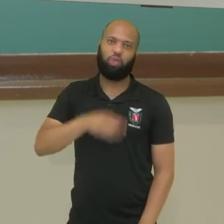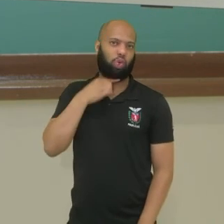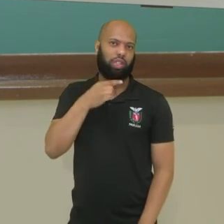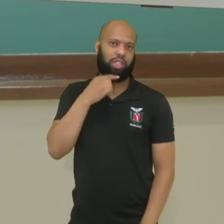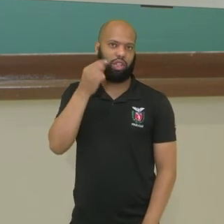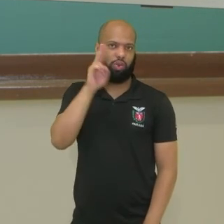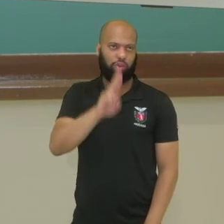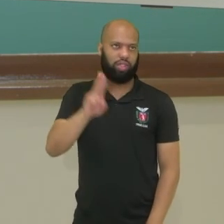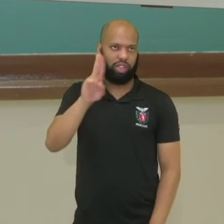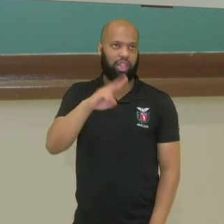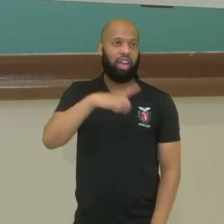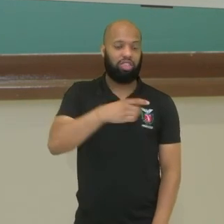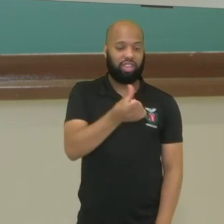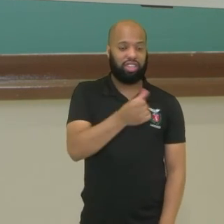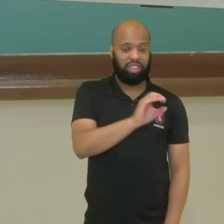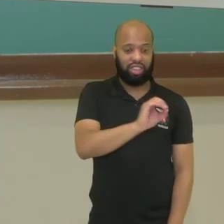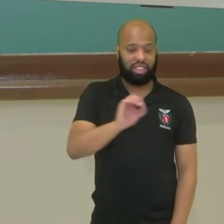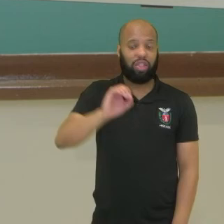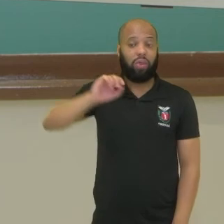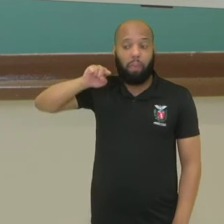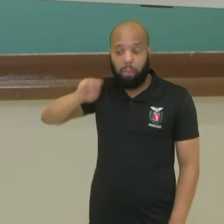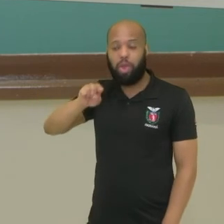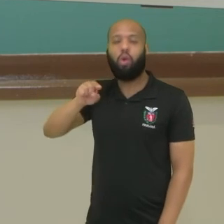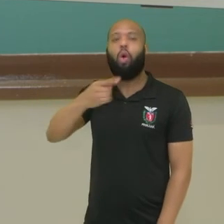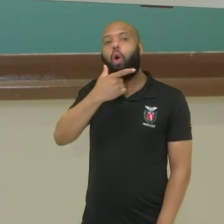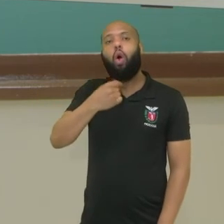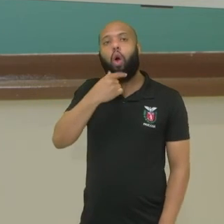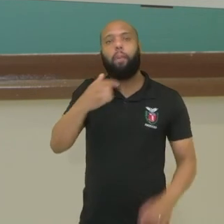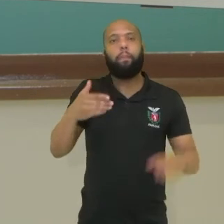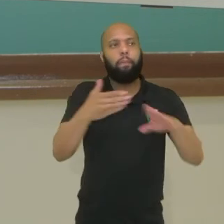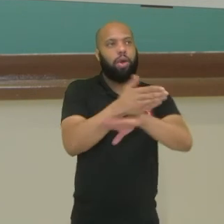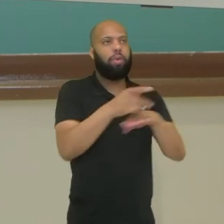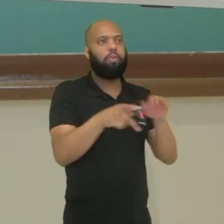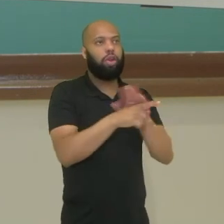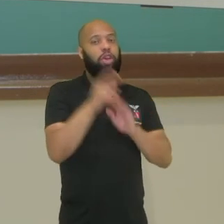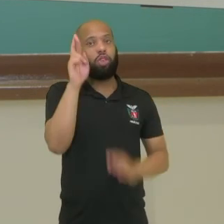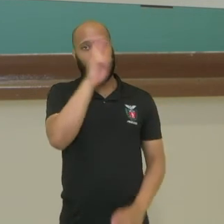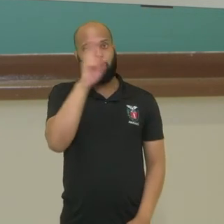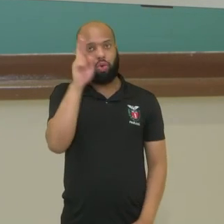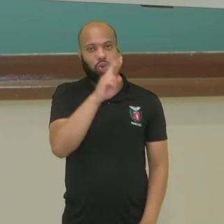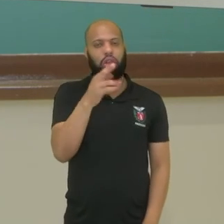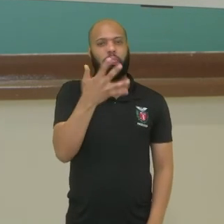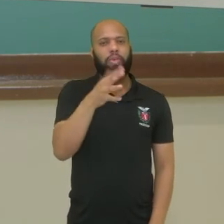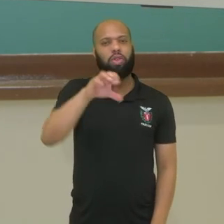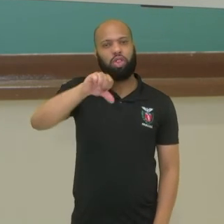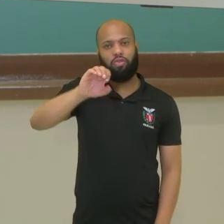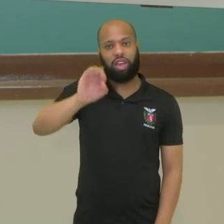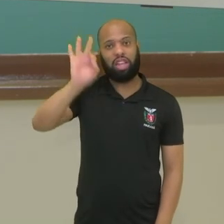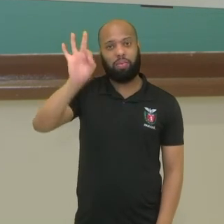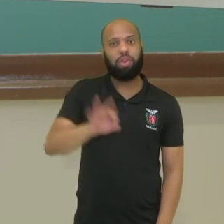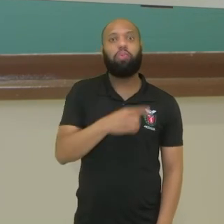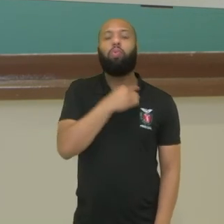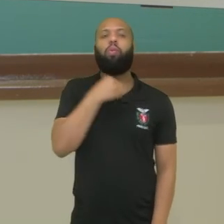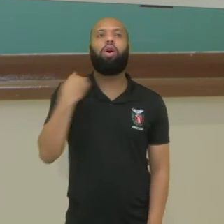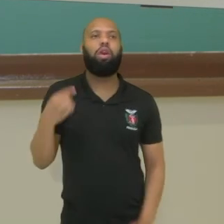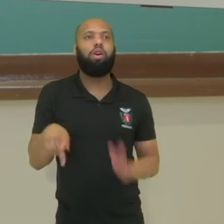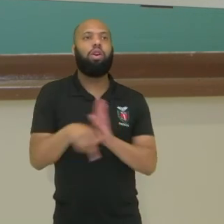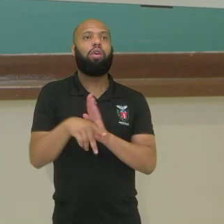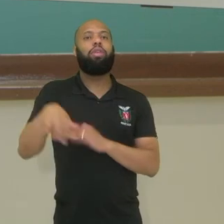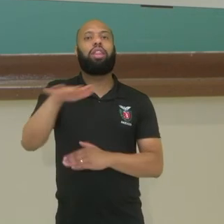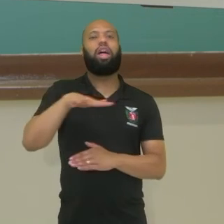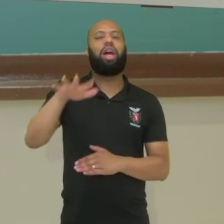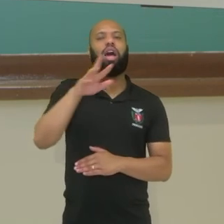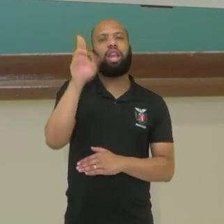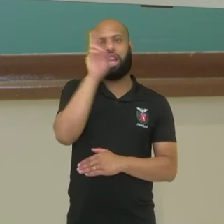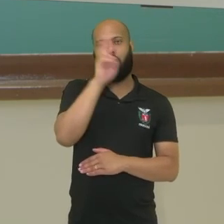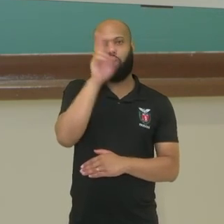mil homens que Napoleão Bonaparte enviou à Rússia, cerca de 90% morreram em território russo, uma vez que